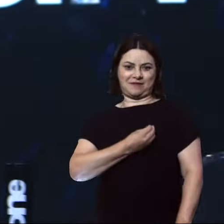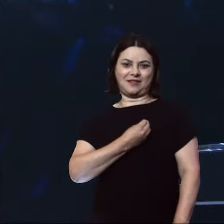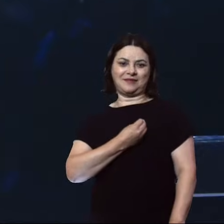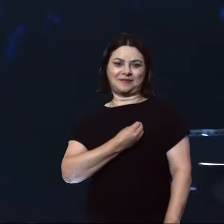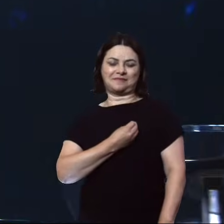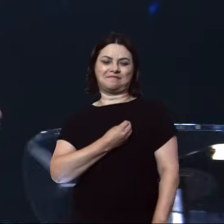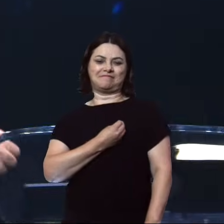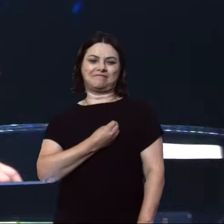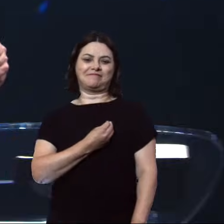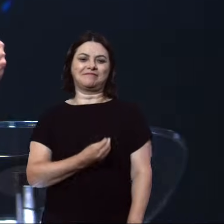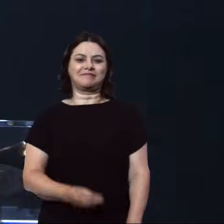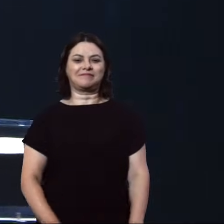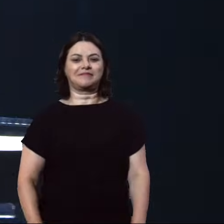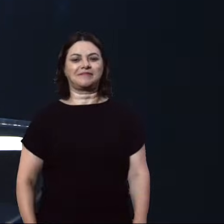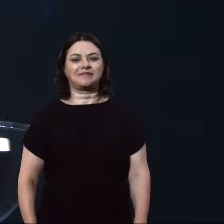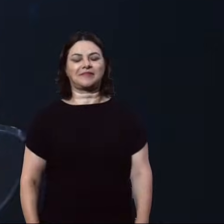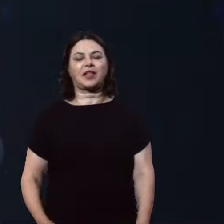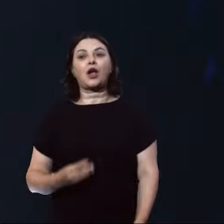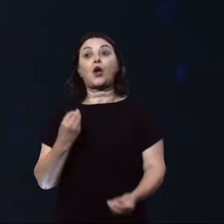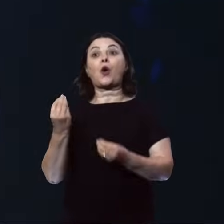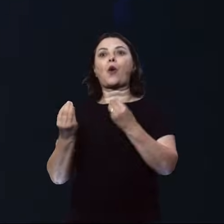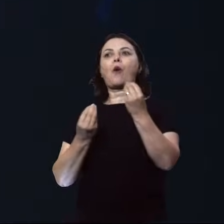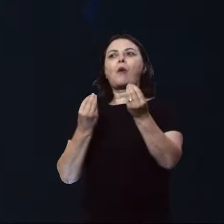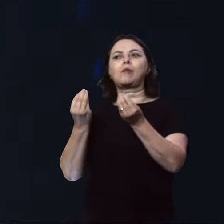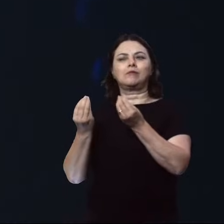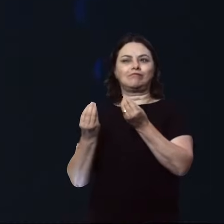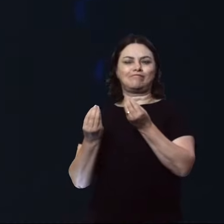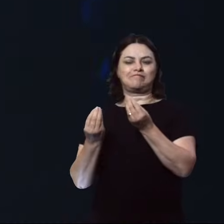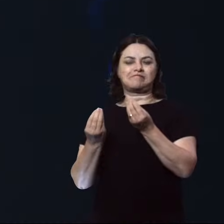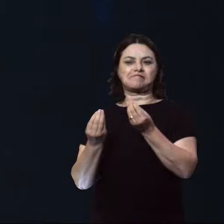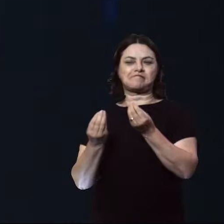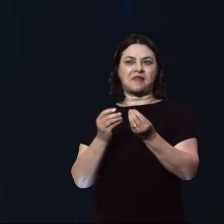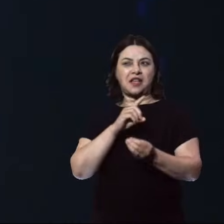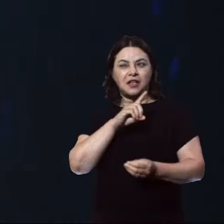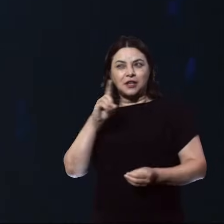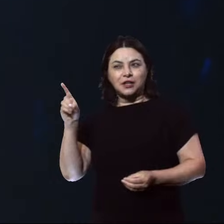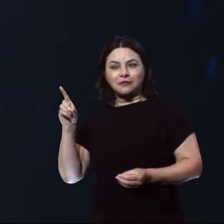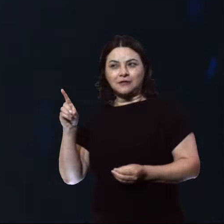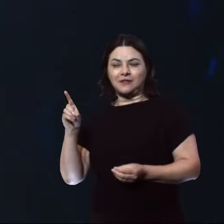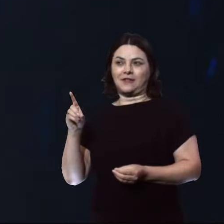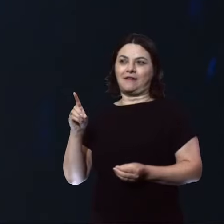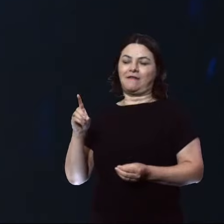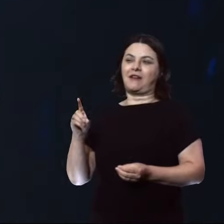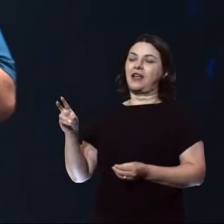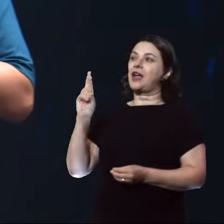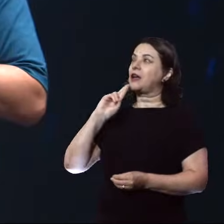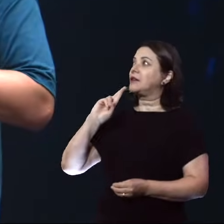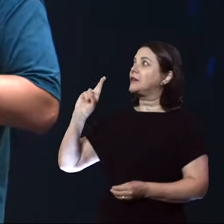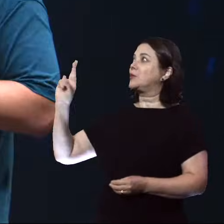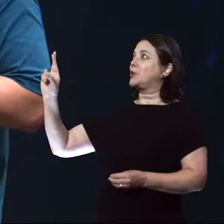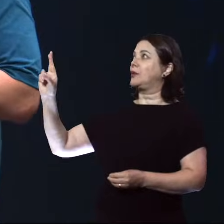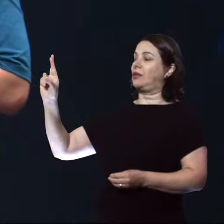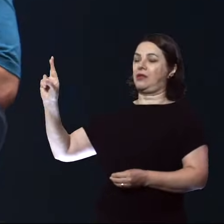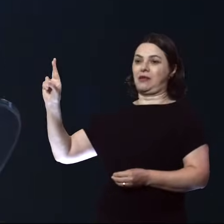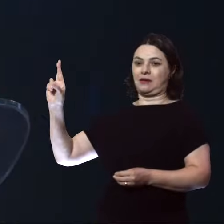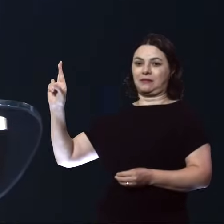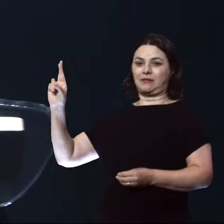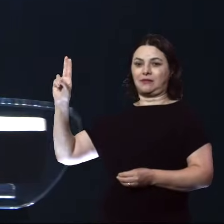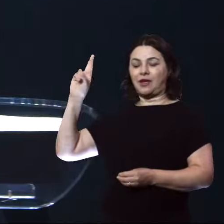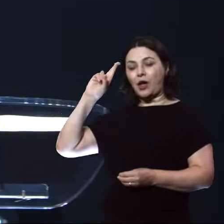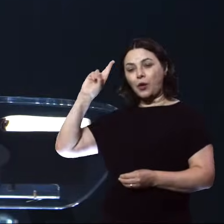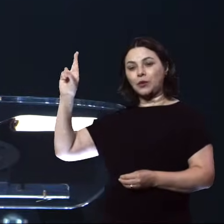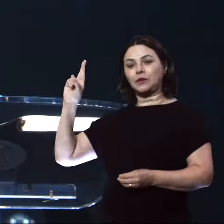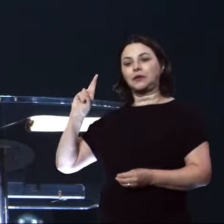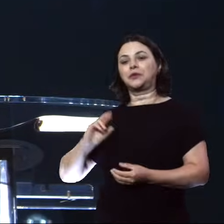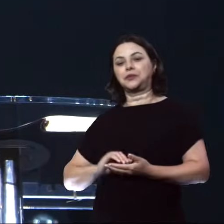ano? Como que você vai responder àquilo que Deus está chamando você a fazer? Então eu queria falar um